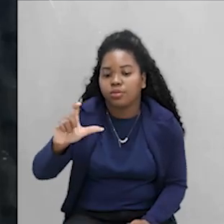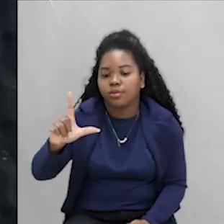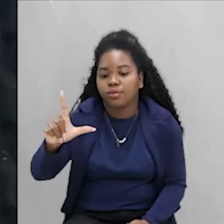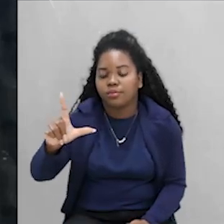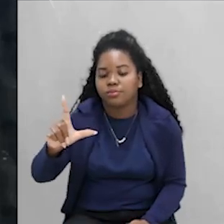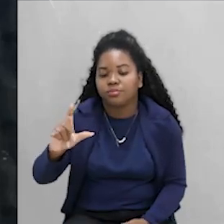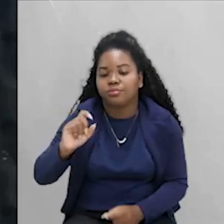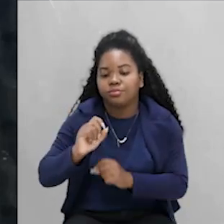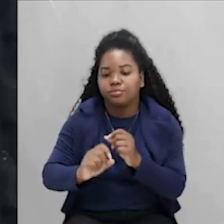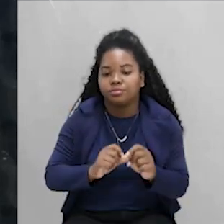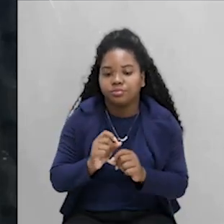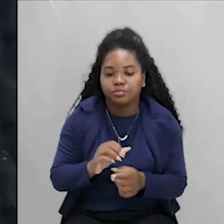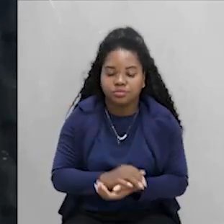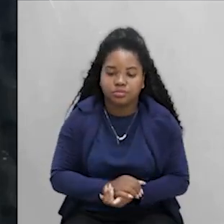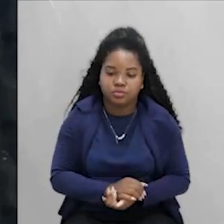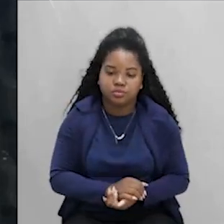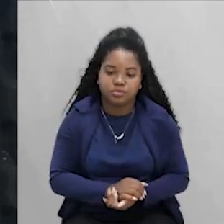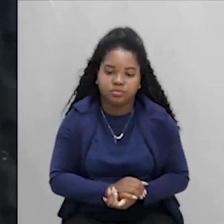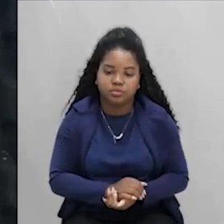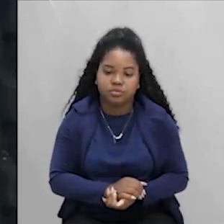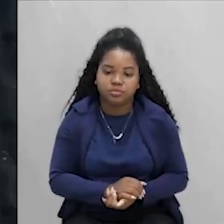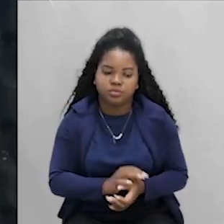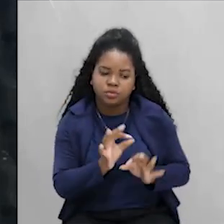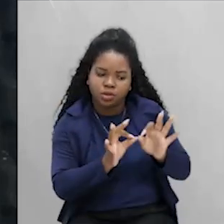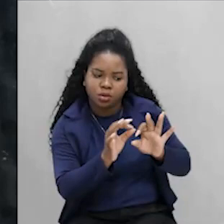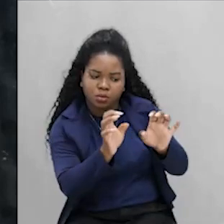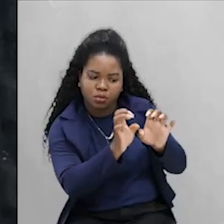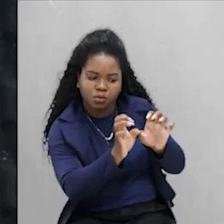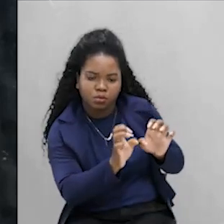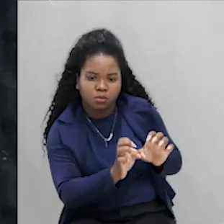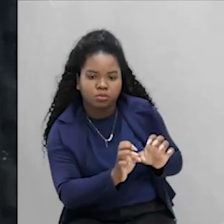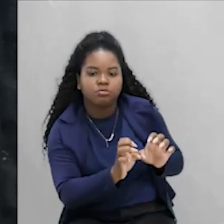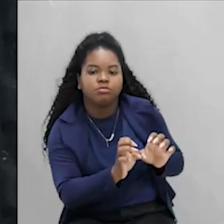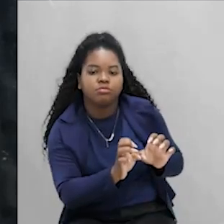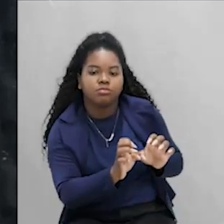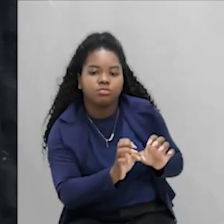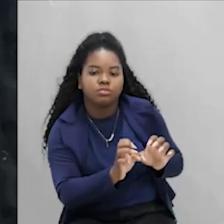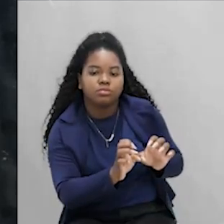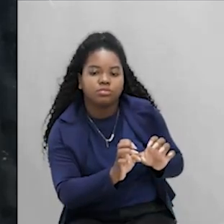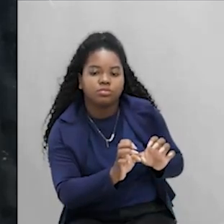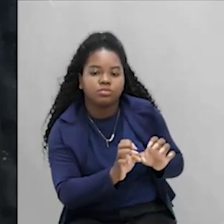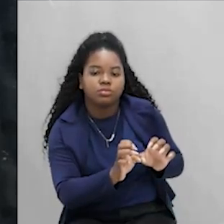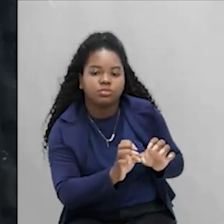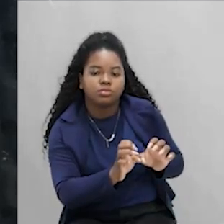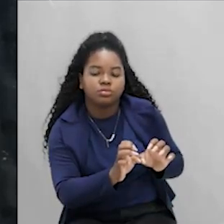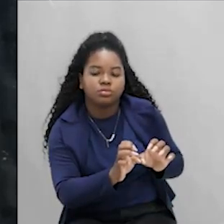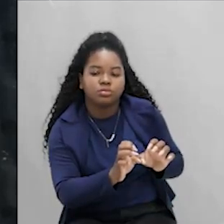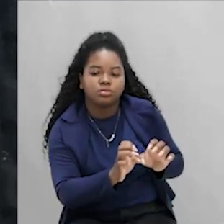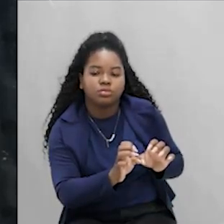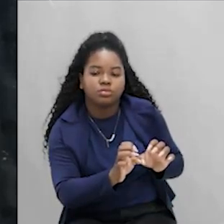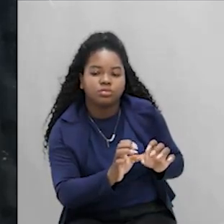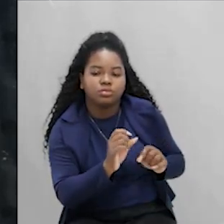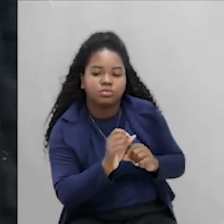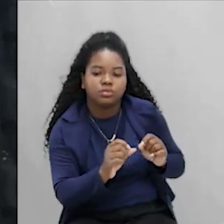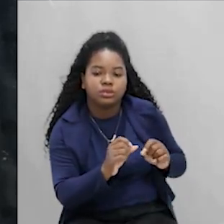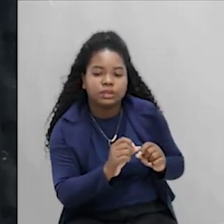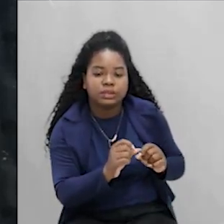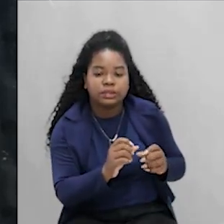ele Ele montou uma estrutura que tornou a nitroglicerina